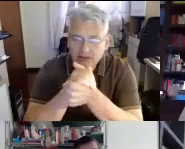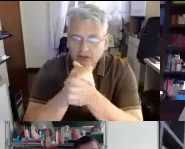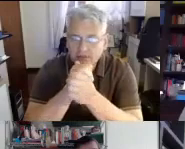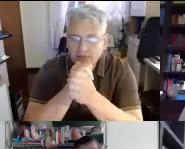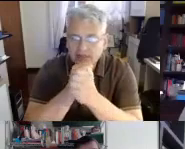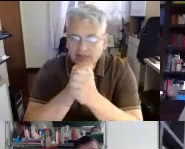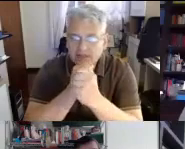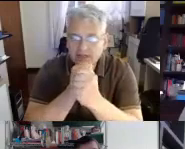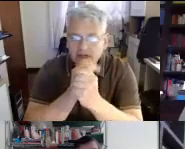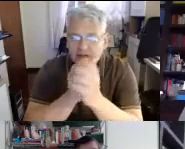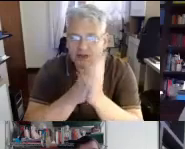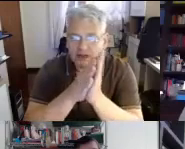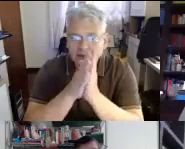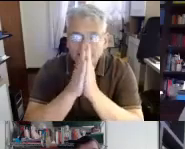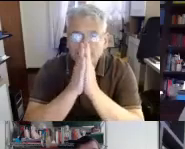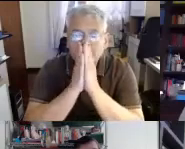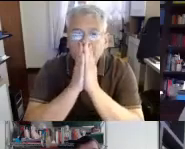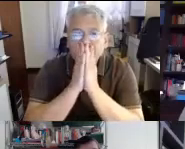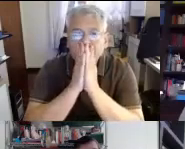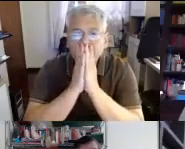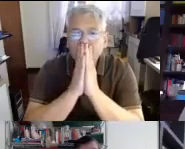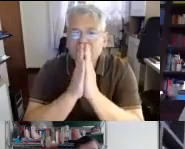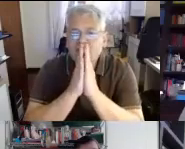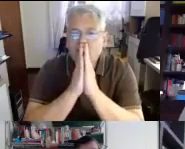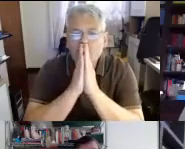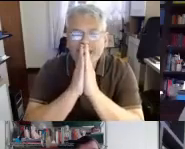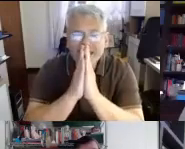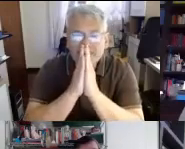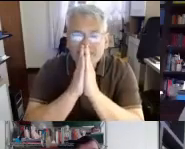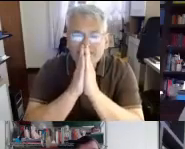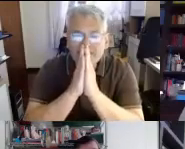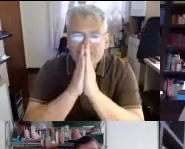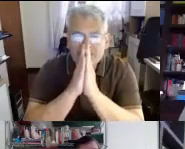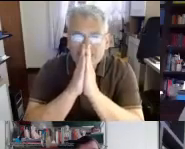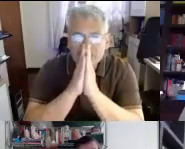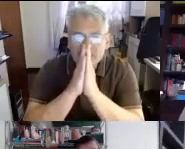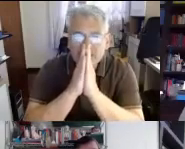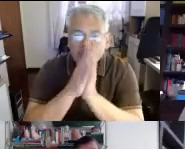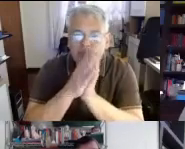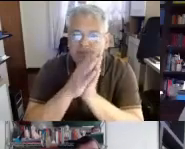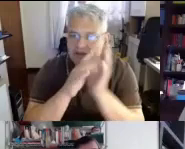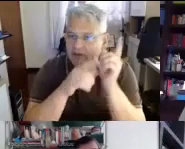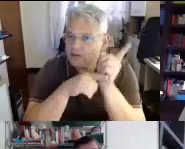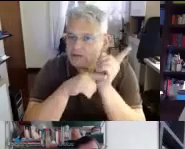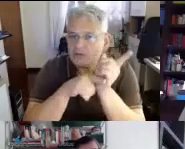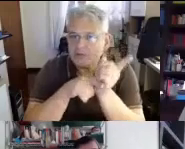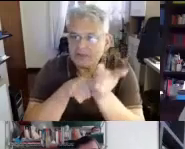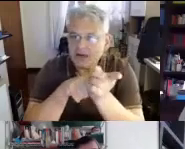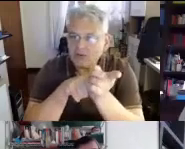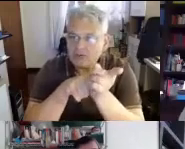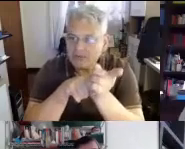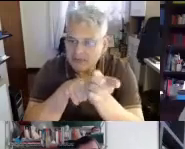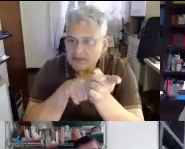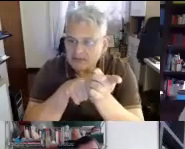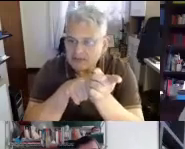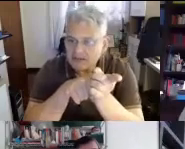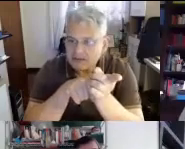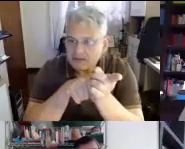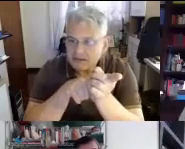O Brise. A minha pergunta é assim, como é que você vai conseguir instrumentar o Brise? Você falou em instrumentar o